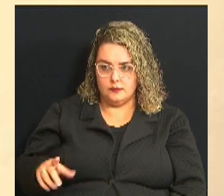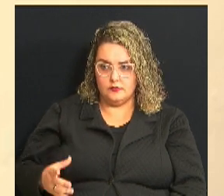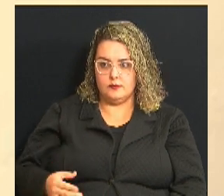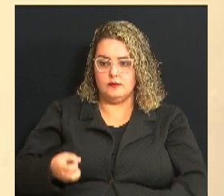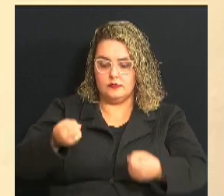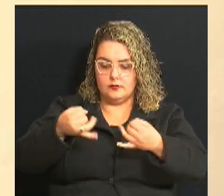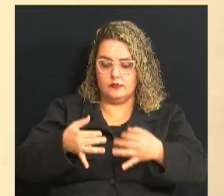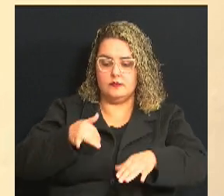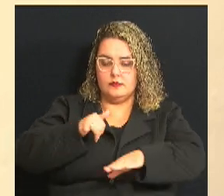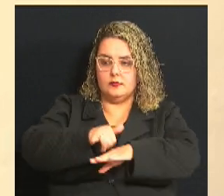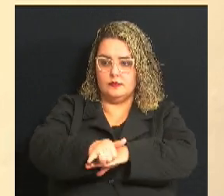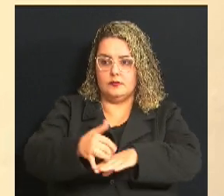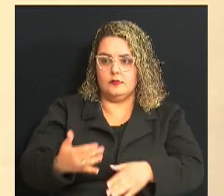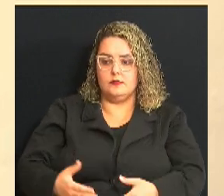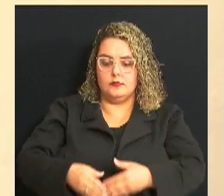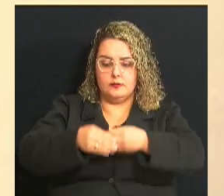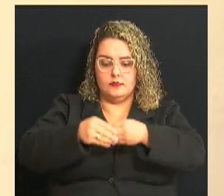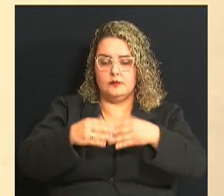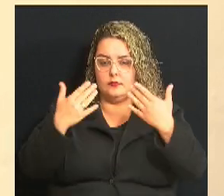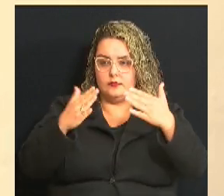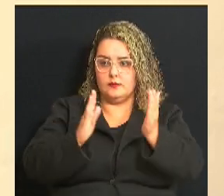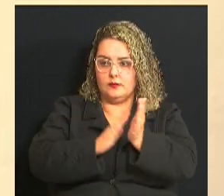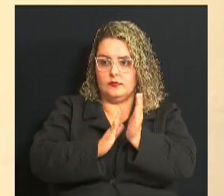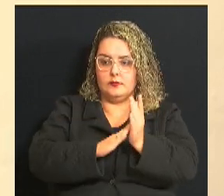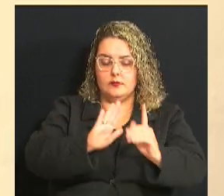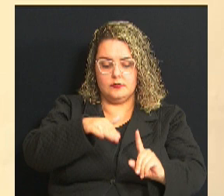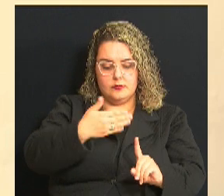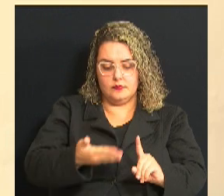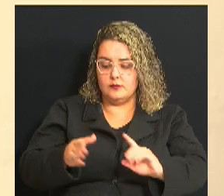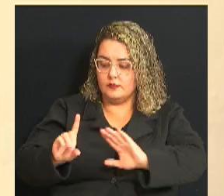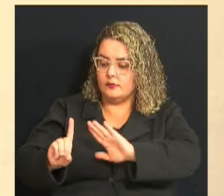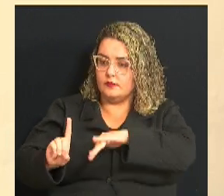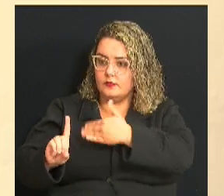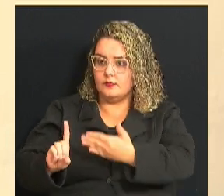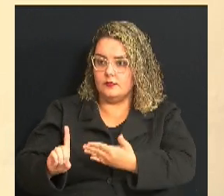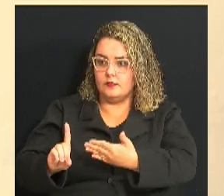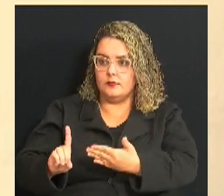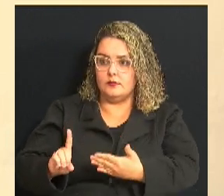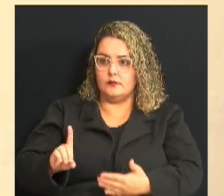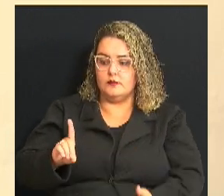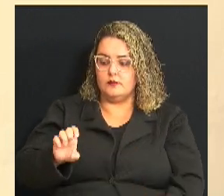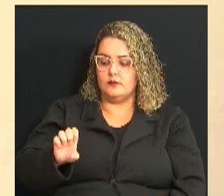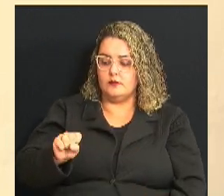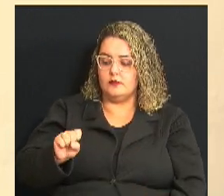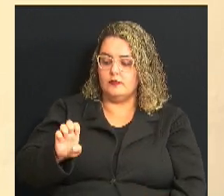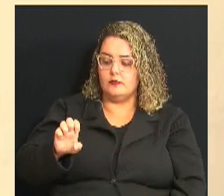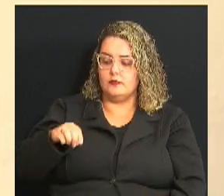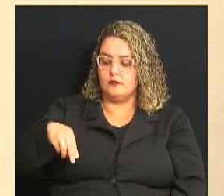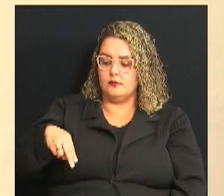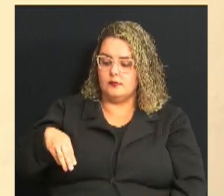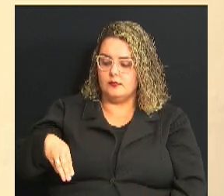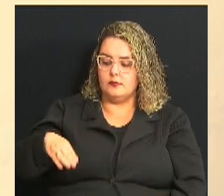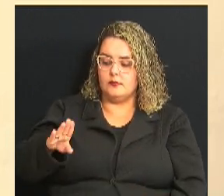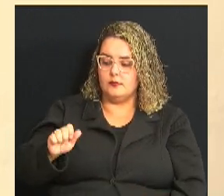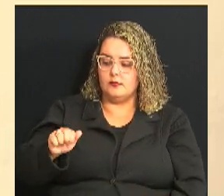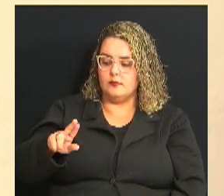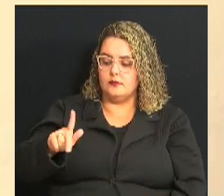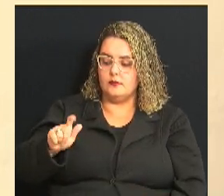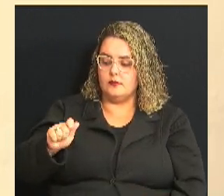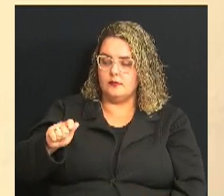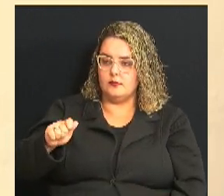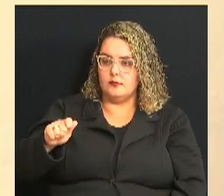de ausência com cumprimentos aos nossos homenageados, a desembargadora Ana Marilis de Oliveira